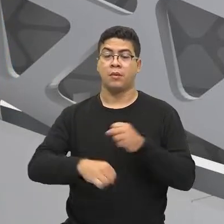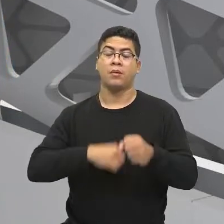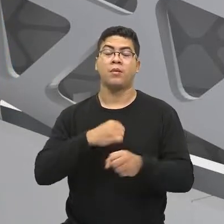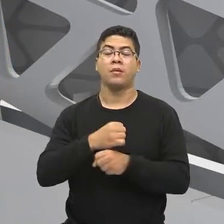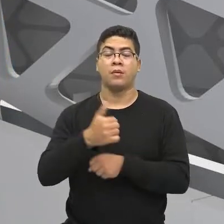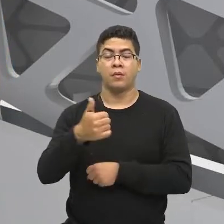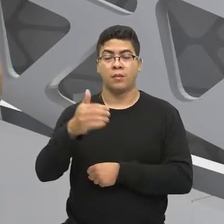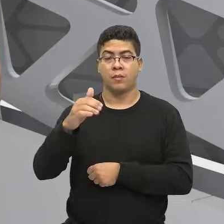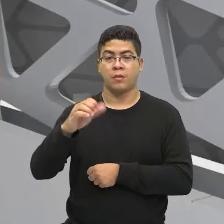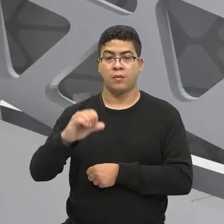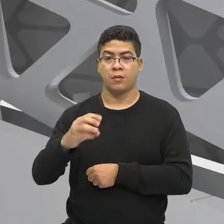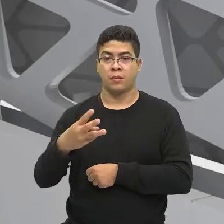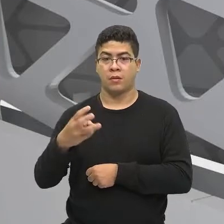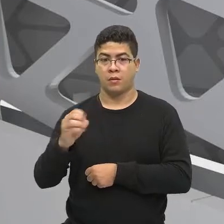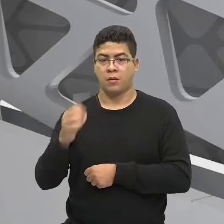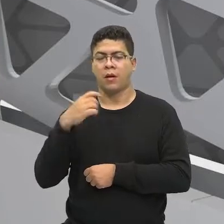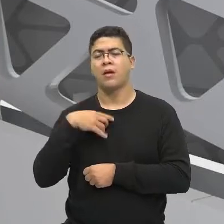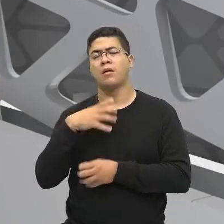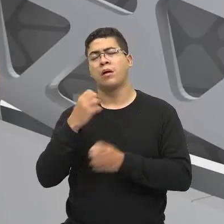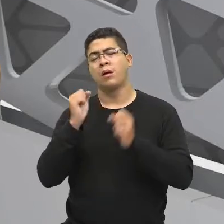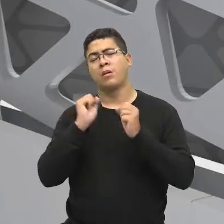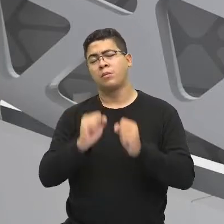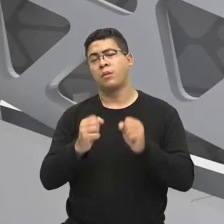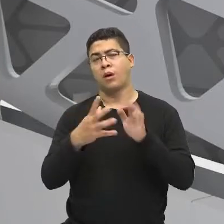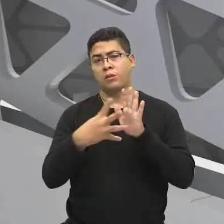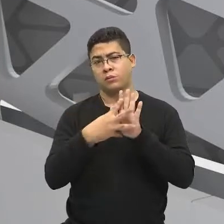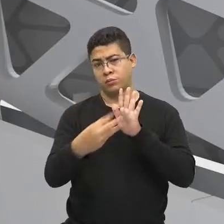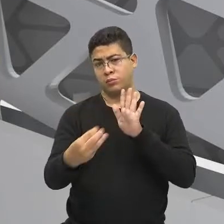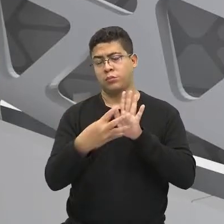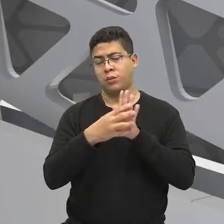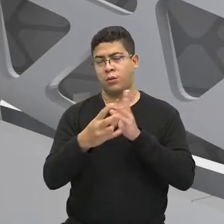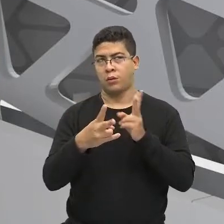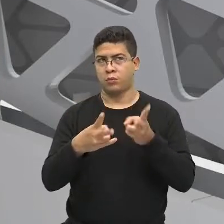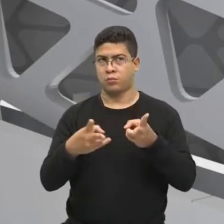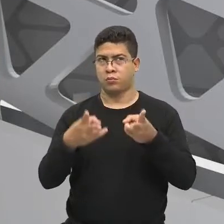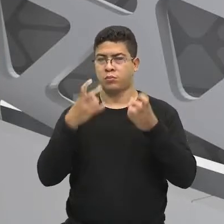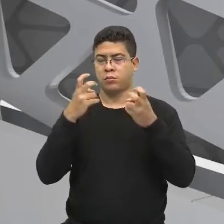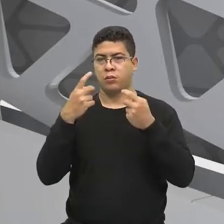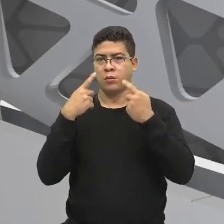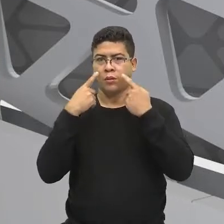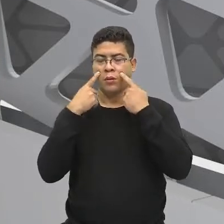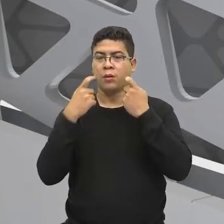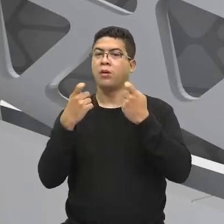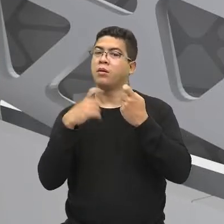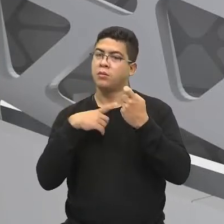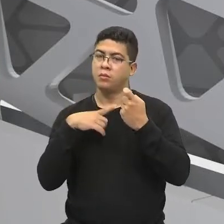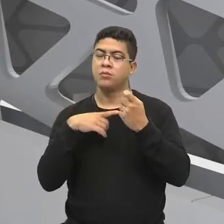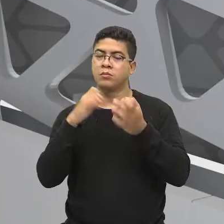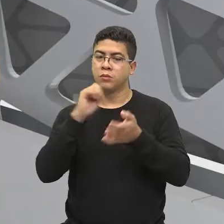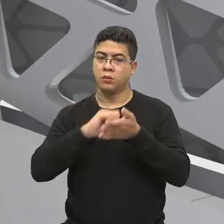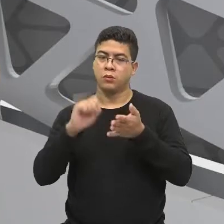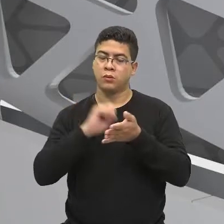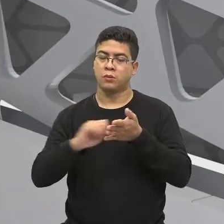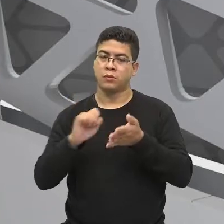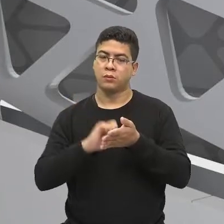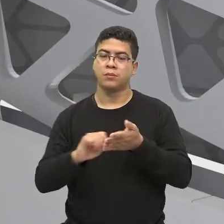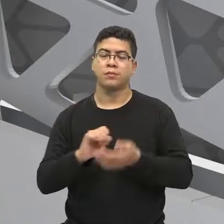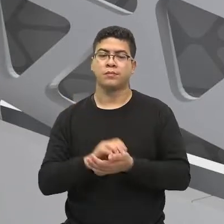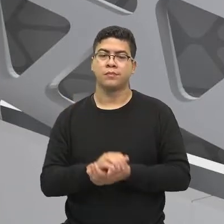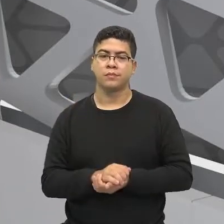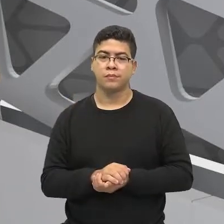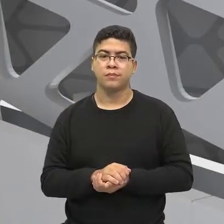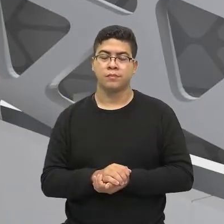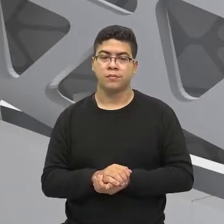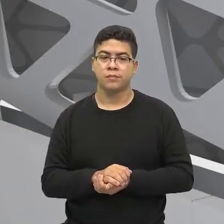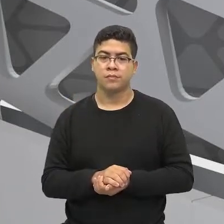aí o nome do livro. Esse tema, né, me chamou a atenção, vou anotar para eu procurar depois. Então, ele tem